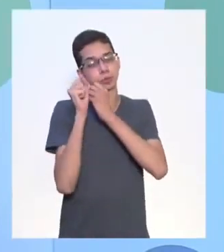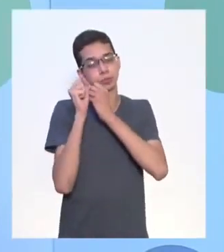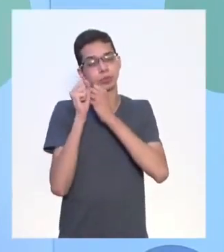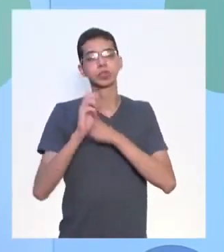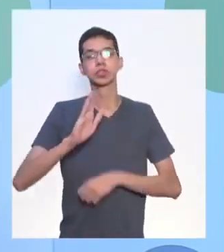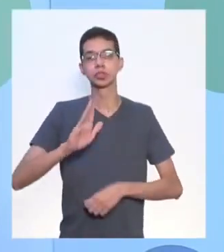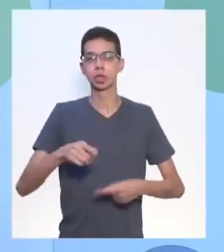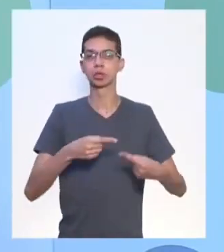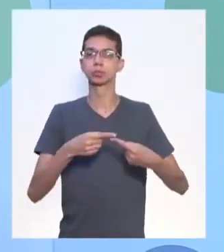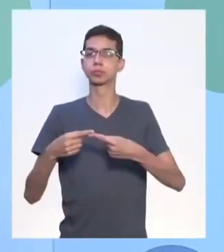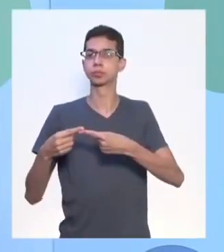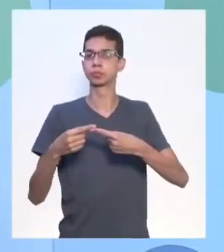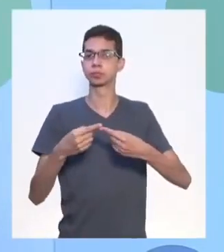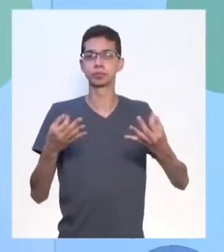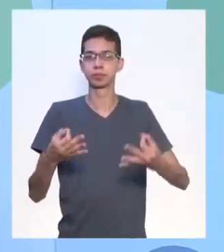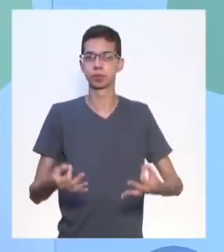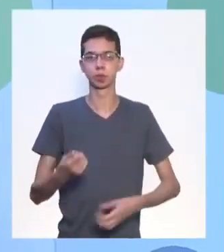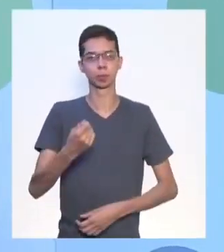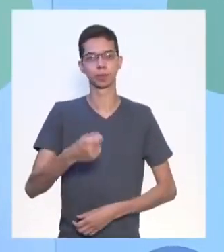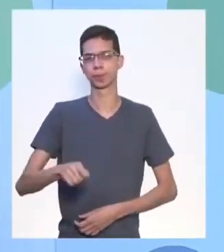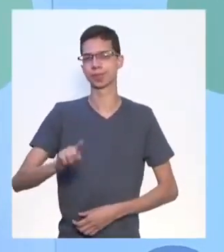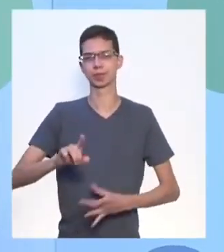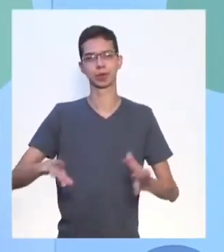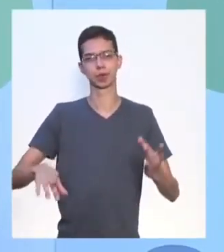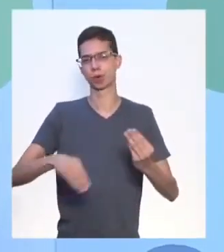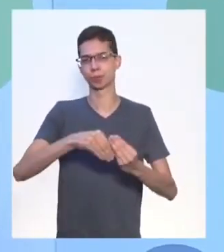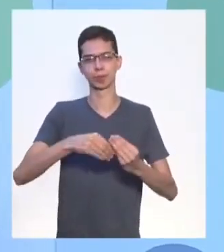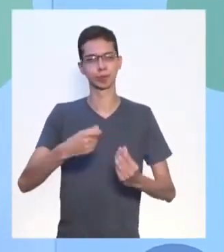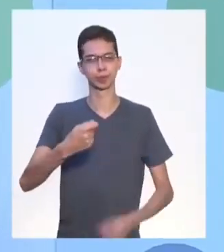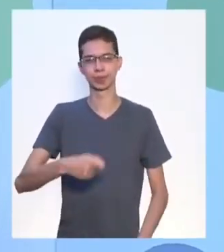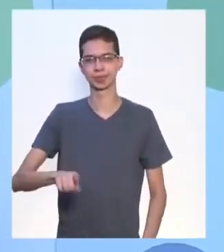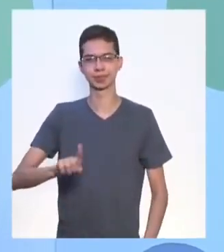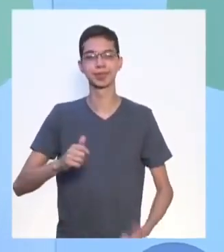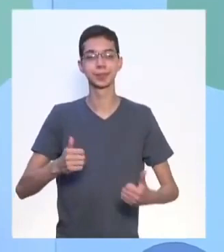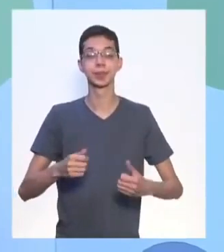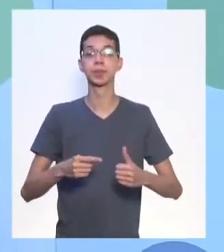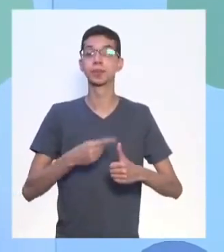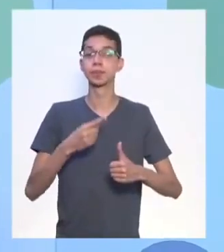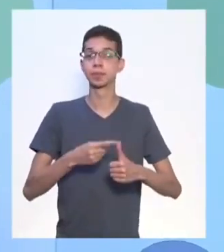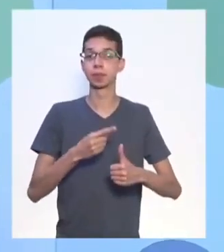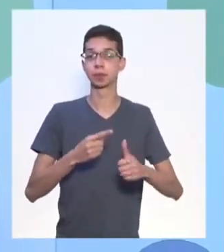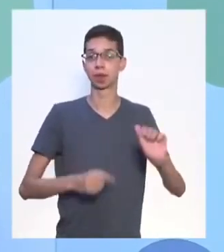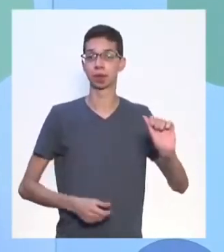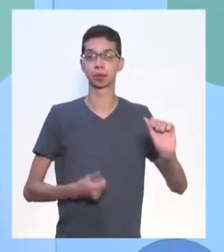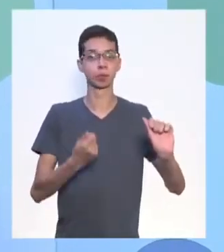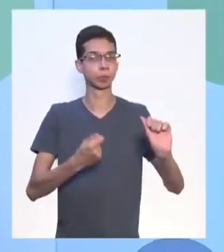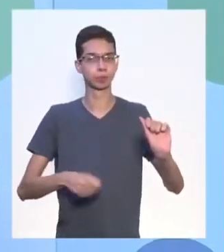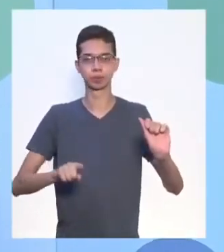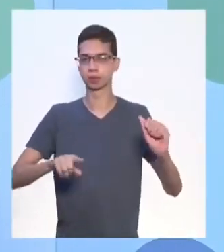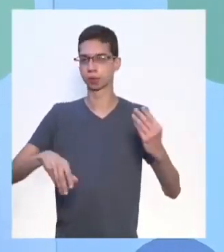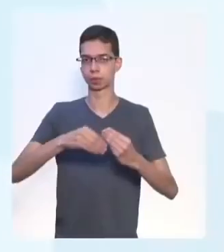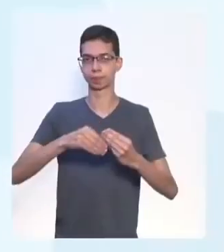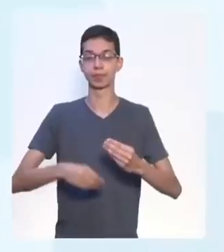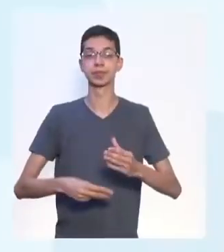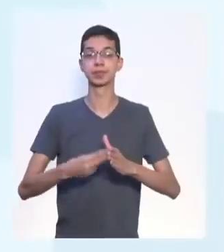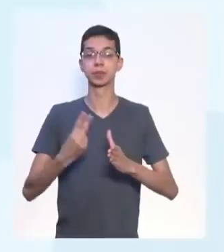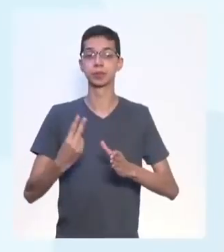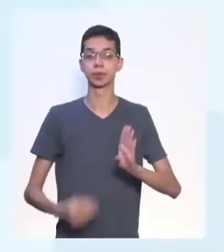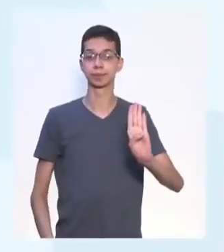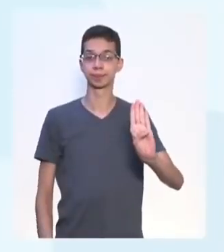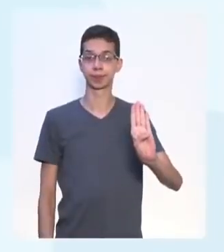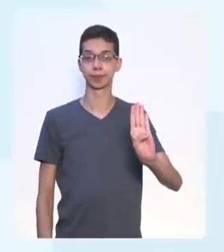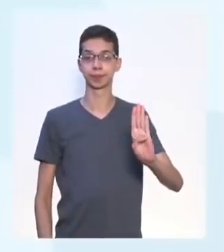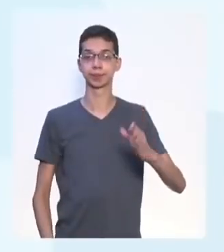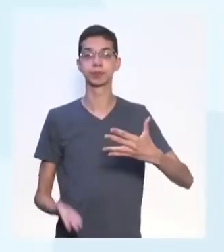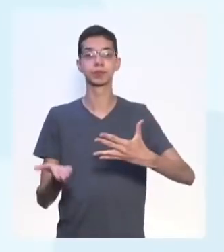sentido completo, então não precisa de complementação. Então essa primeira realmente não precisava. A segunda, no recreio, os estudantes utilizam.